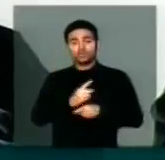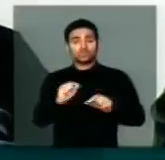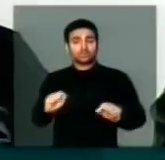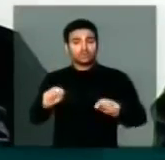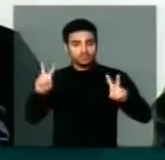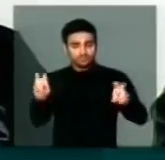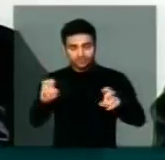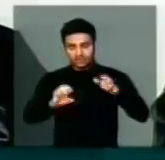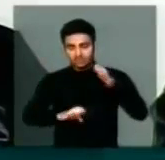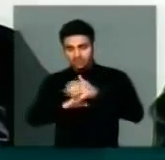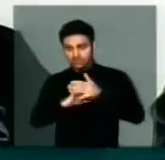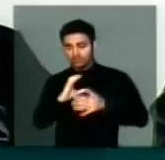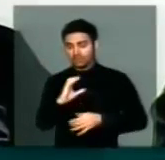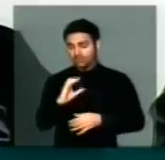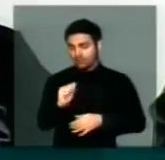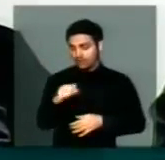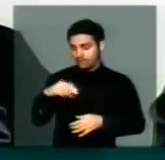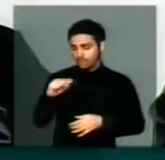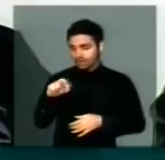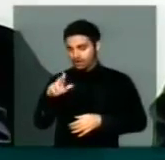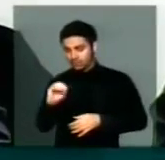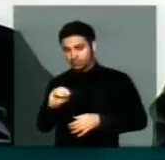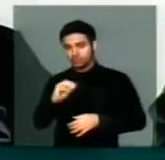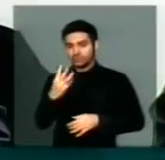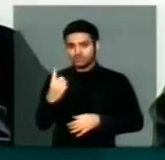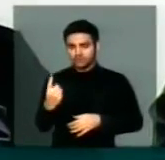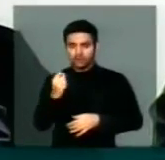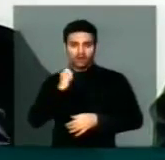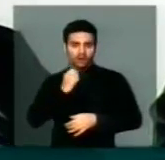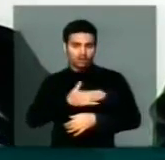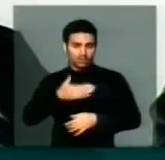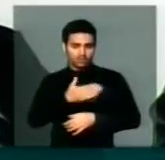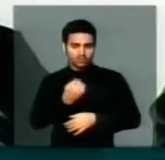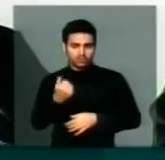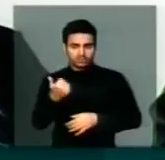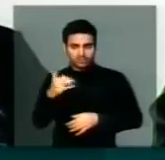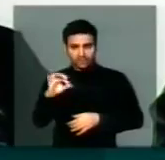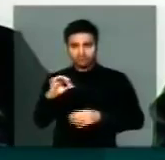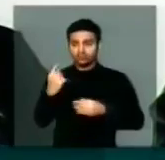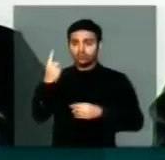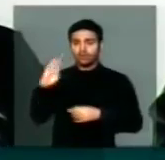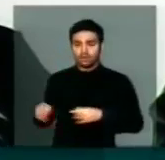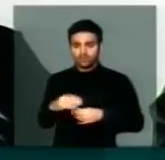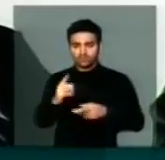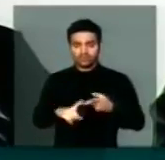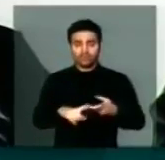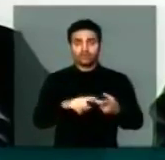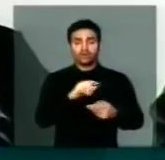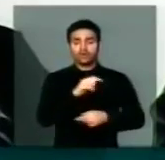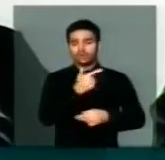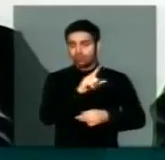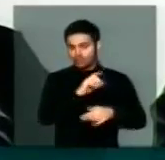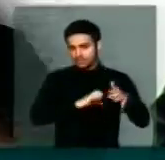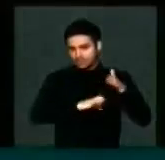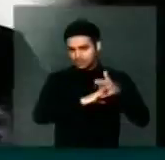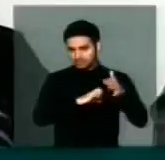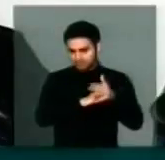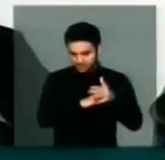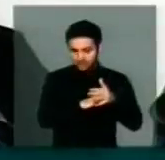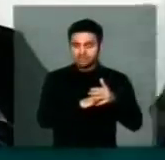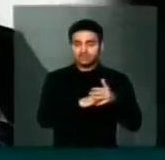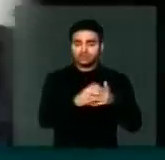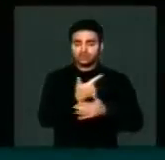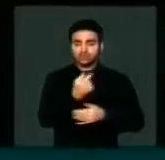doações: empresa Camargo Corrêa, 31 de agosto de 2010, 1 milhão, construtora Norberto Odebrecht, 23 de setembro de